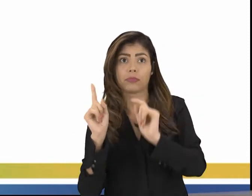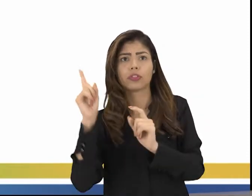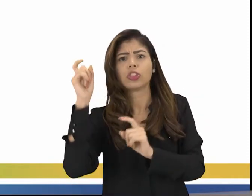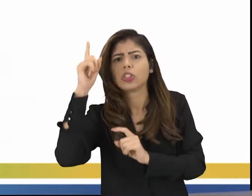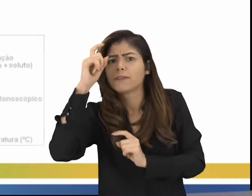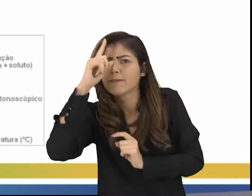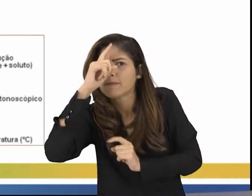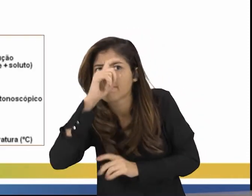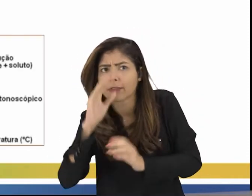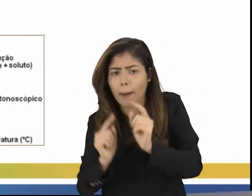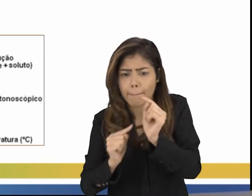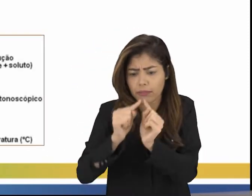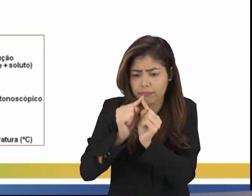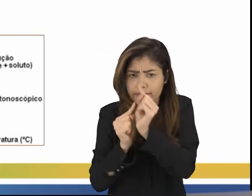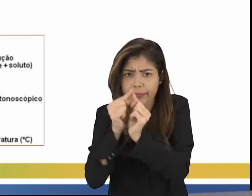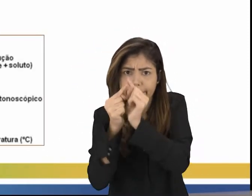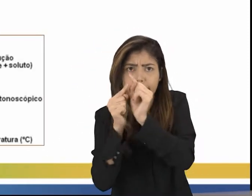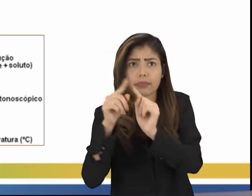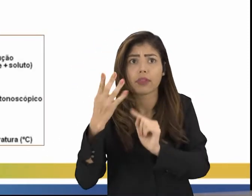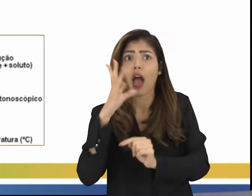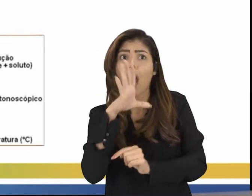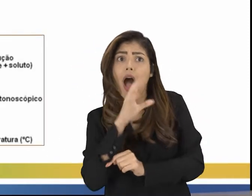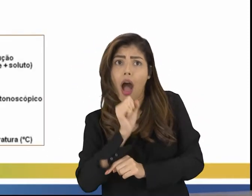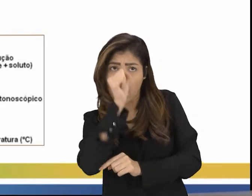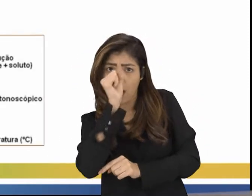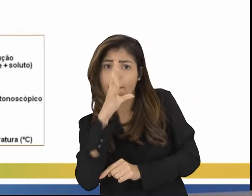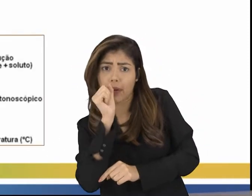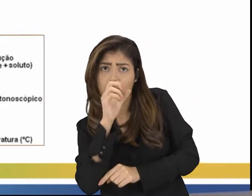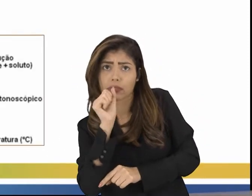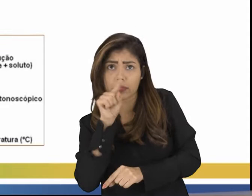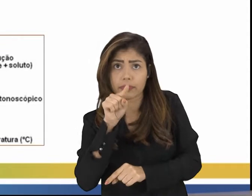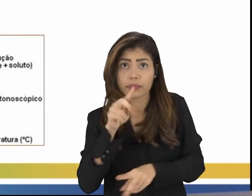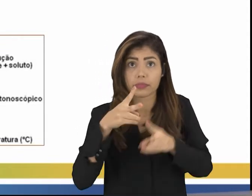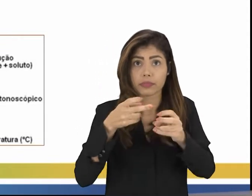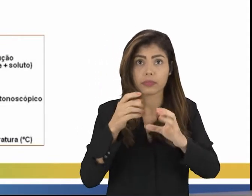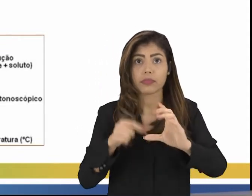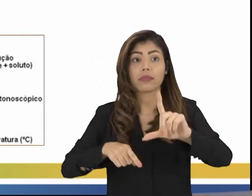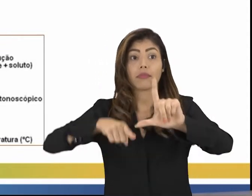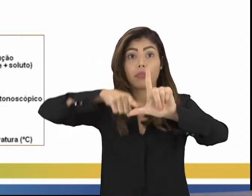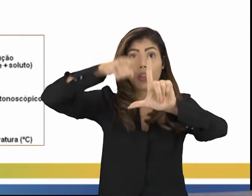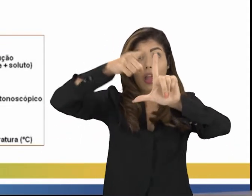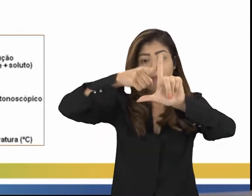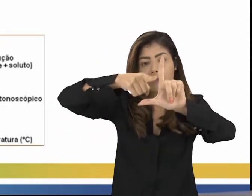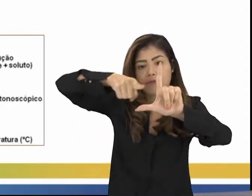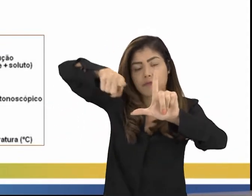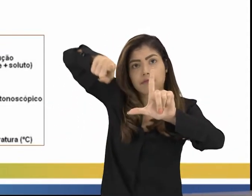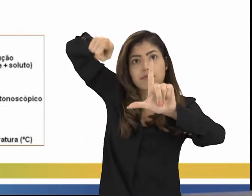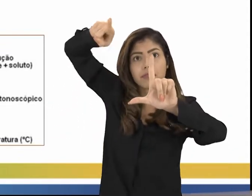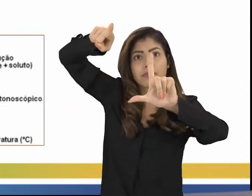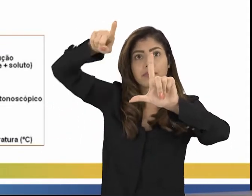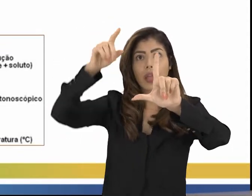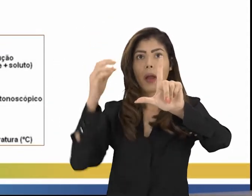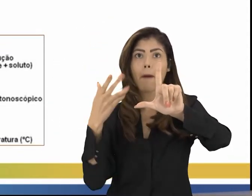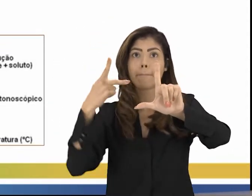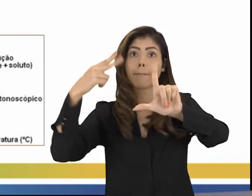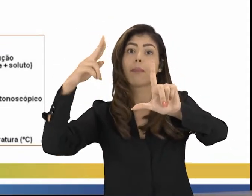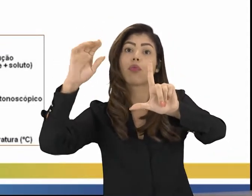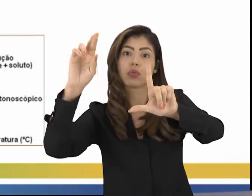dificulta essa passagem. Graficamente observando, nós temos aí a curva vermelha, nós temos o solvente